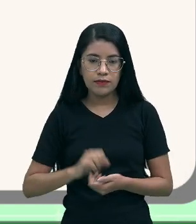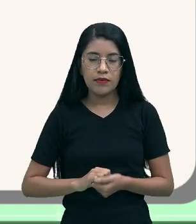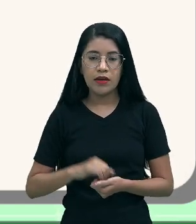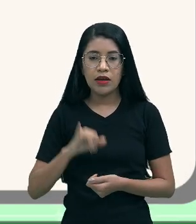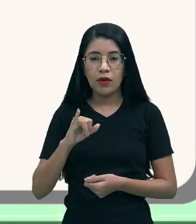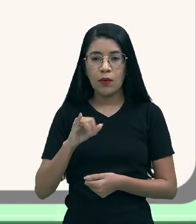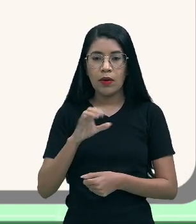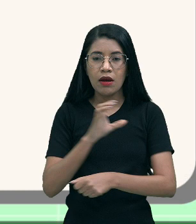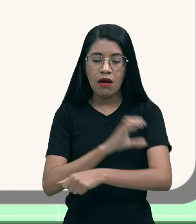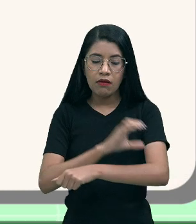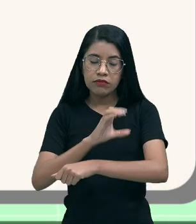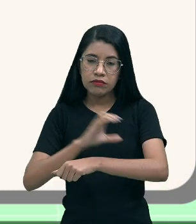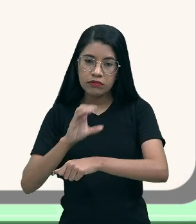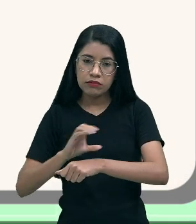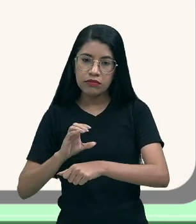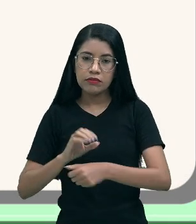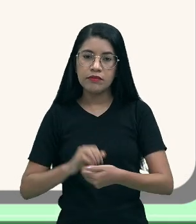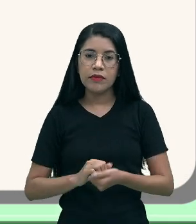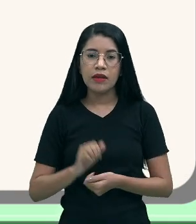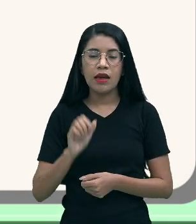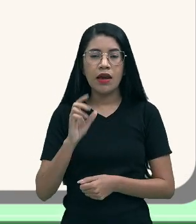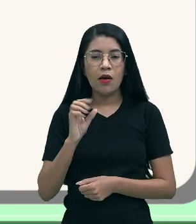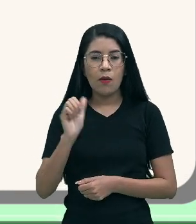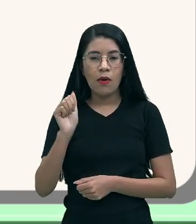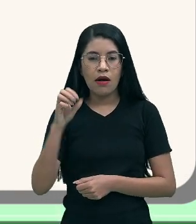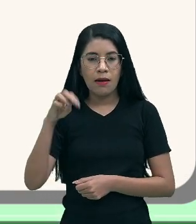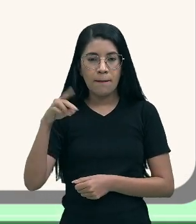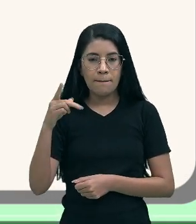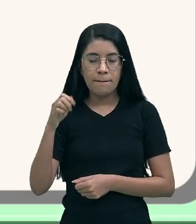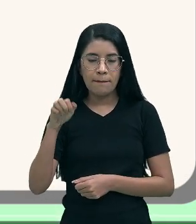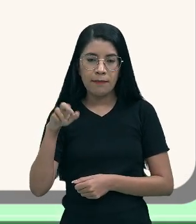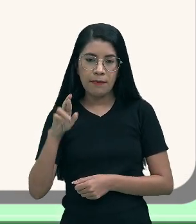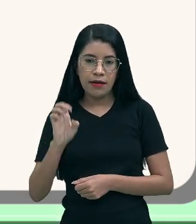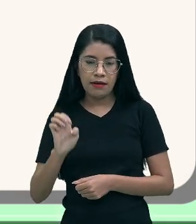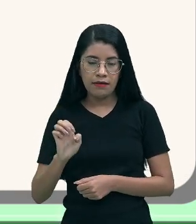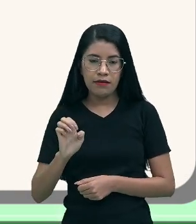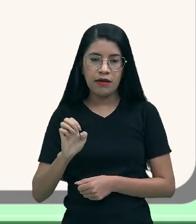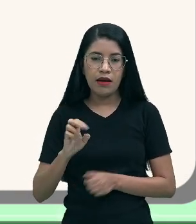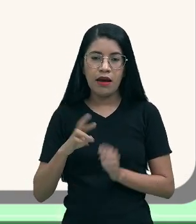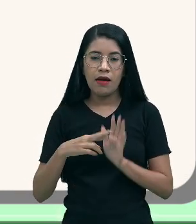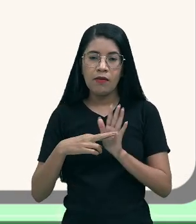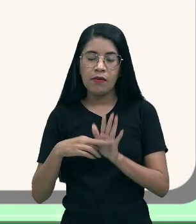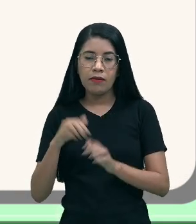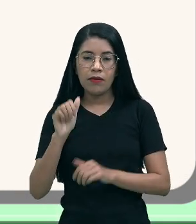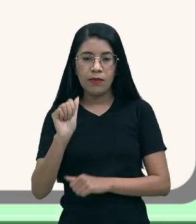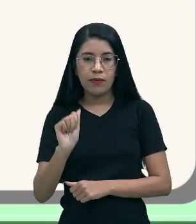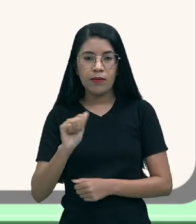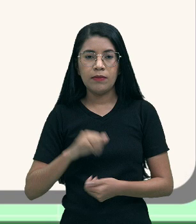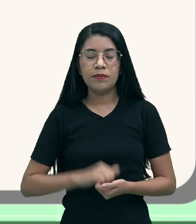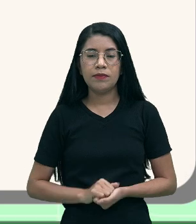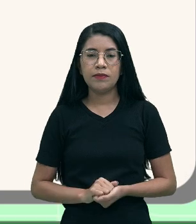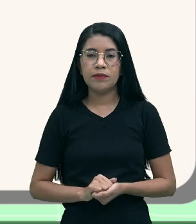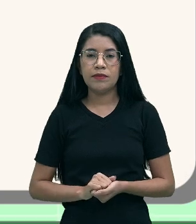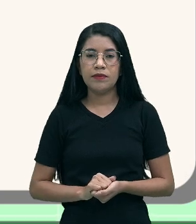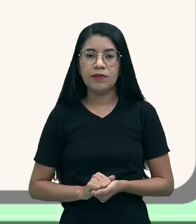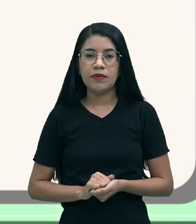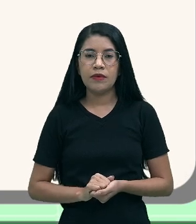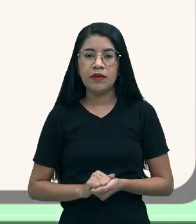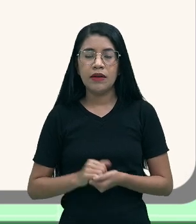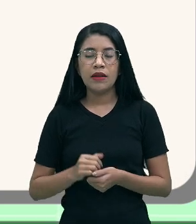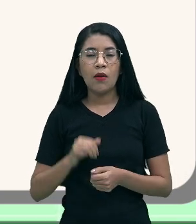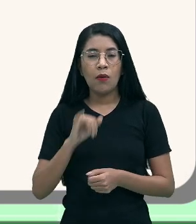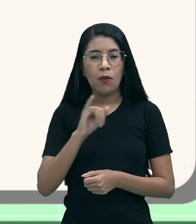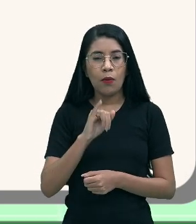corrente elétrica, que é medida em ampere, certo? Representada pela letra A. Essa equação, I igual a U sobre